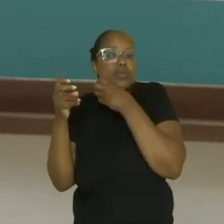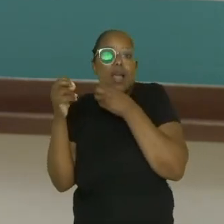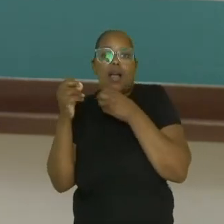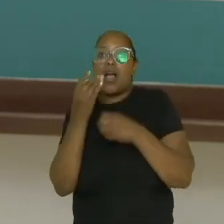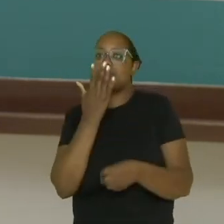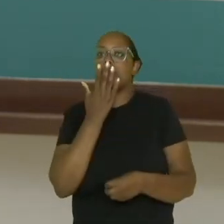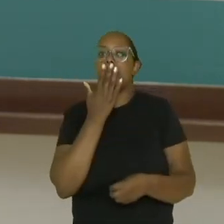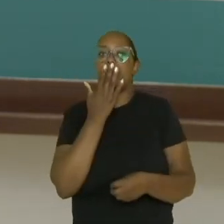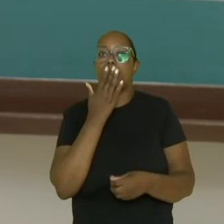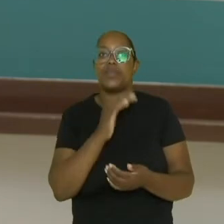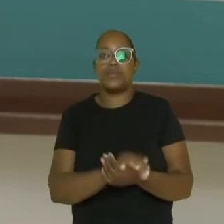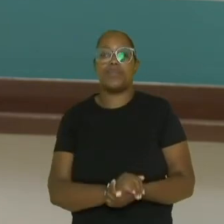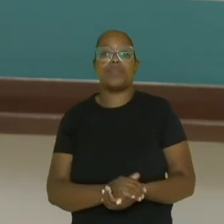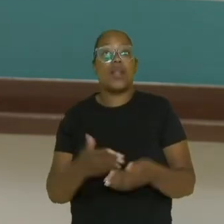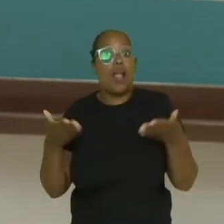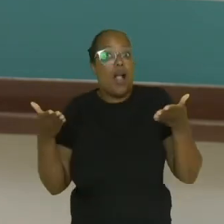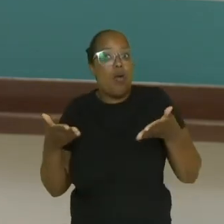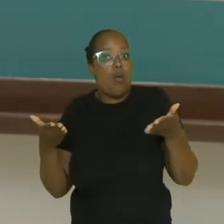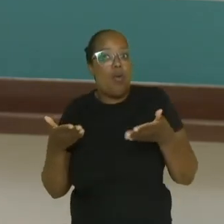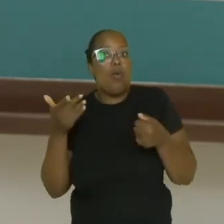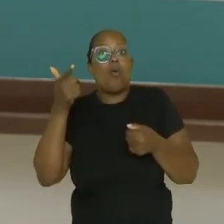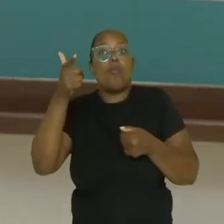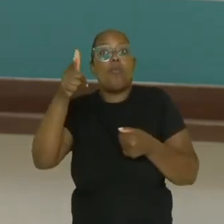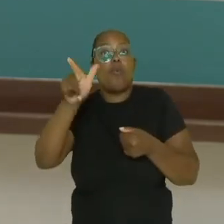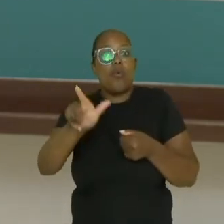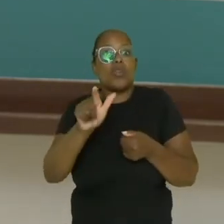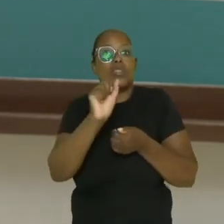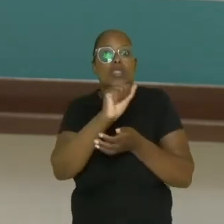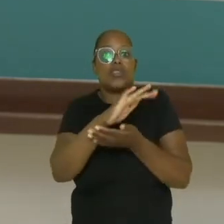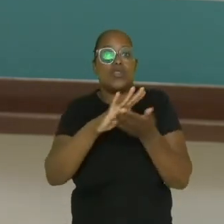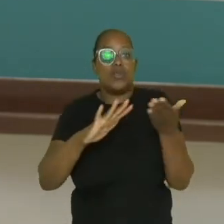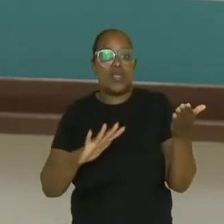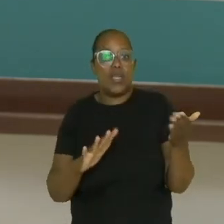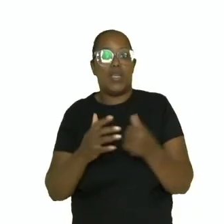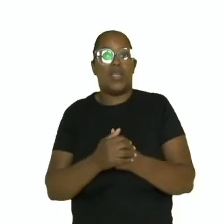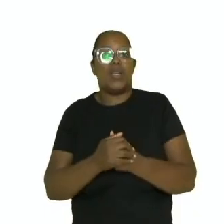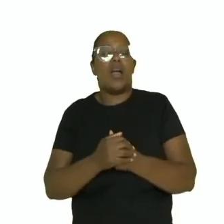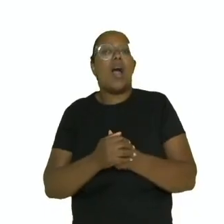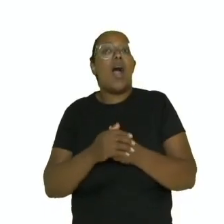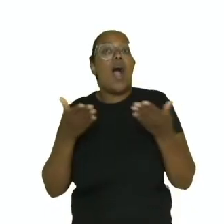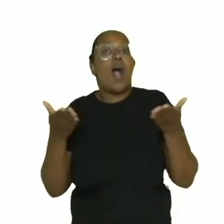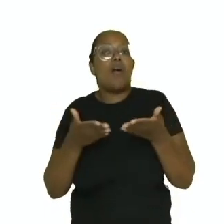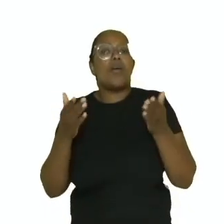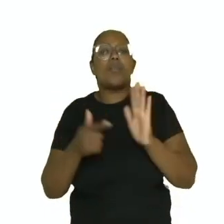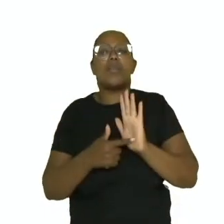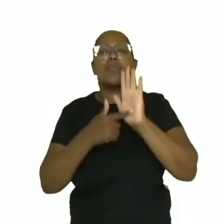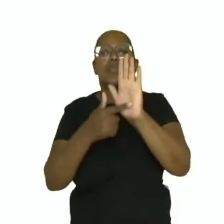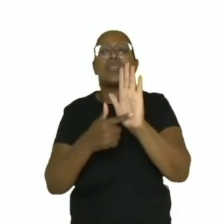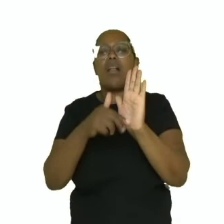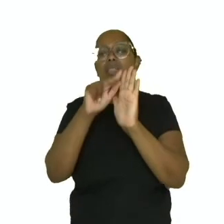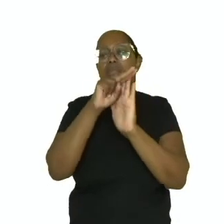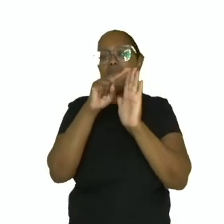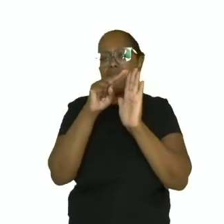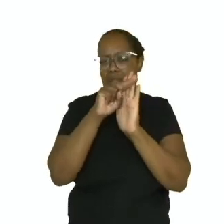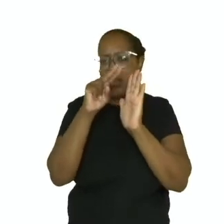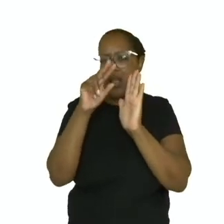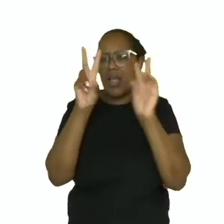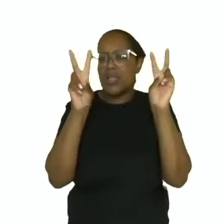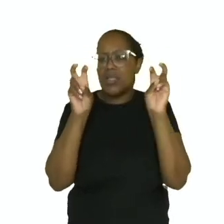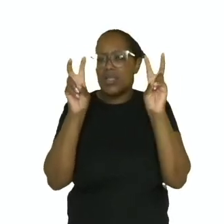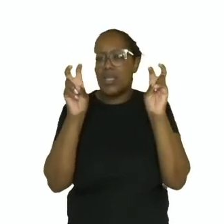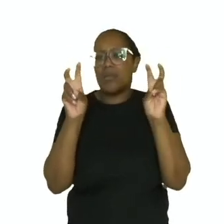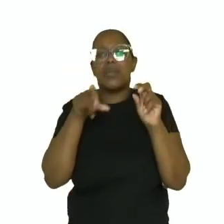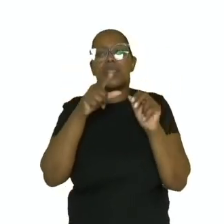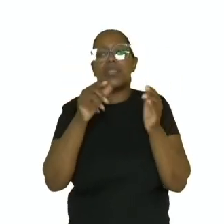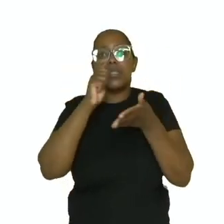essa. Vamos então agora a mais uma atividade? A partir dos conteúdos estudados, escreva o que você aprendeu